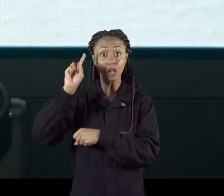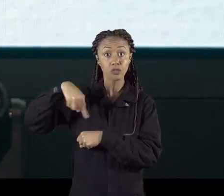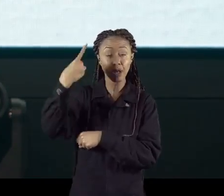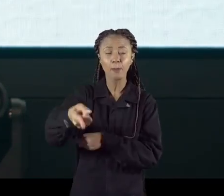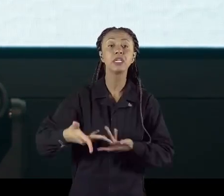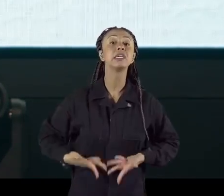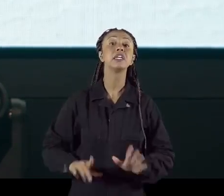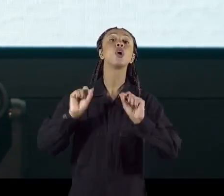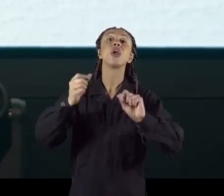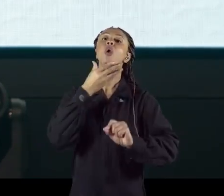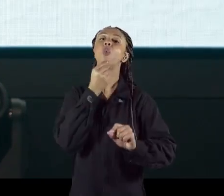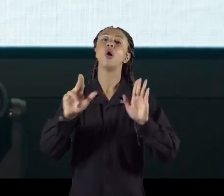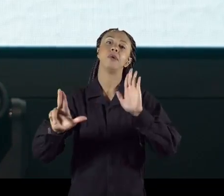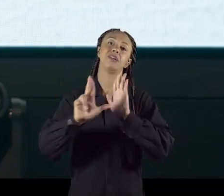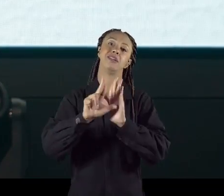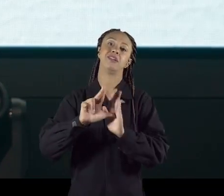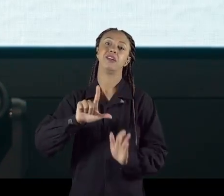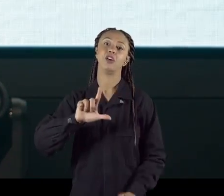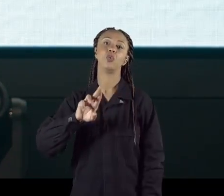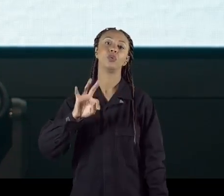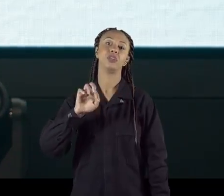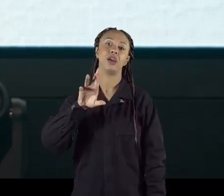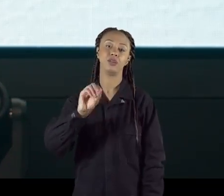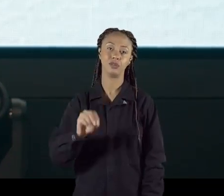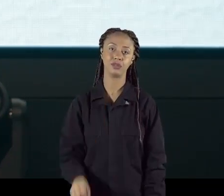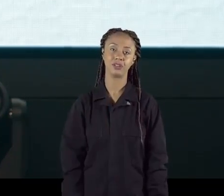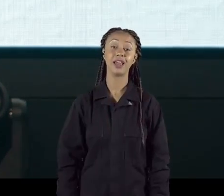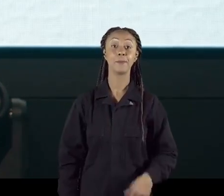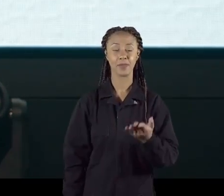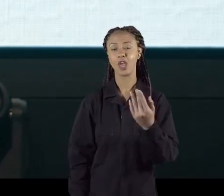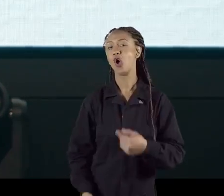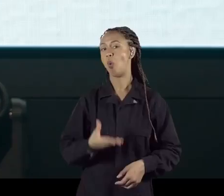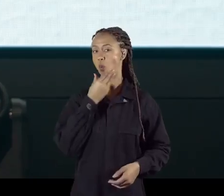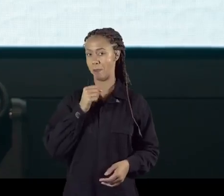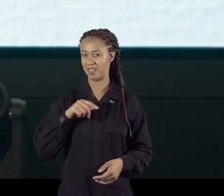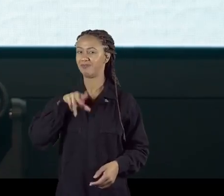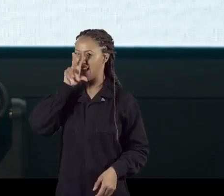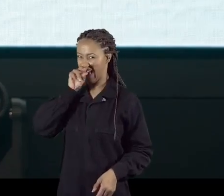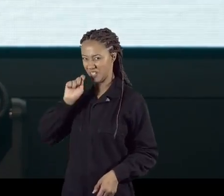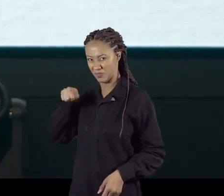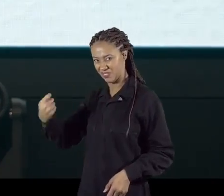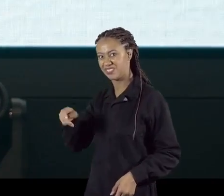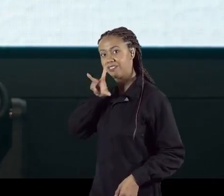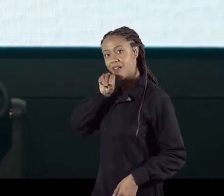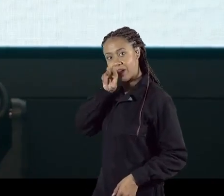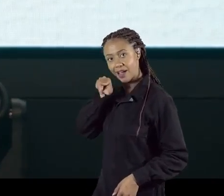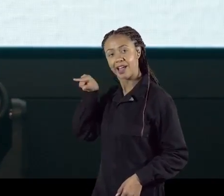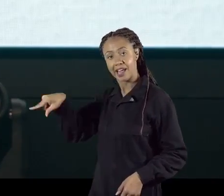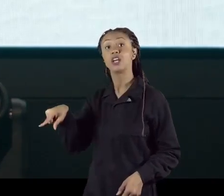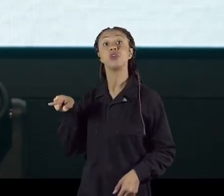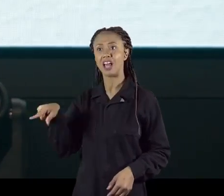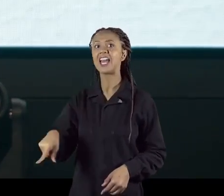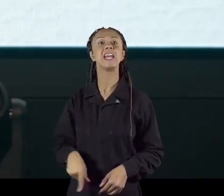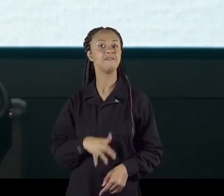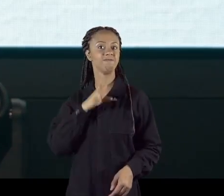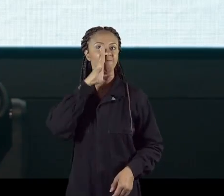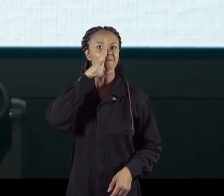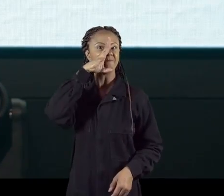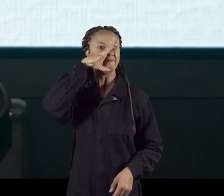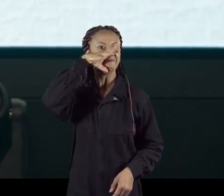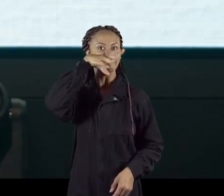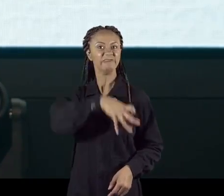mais queria na vida é ser morto por Jesus então então não cala ele é no meio do furacão pregar